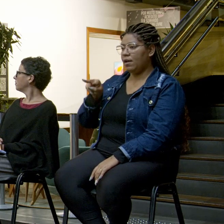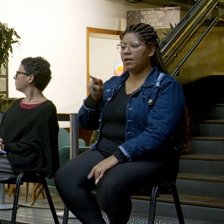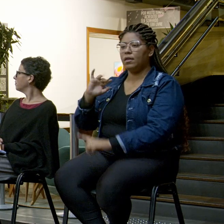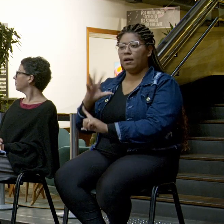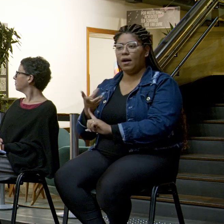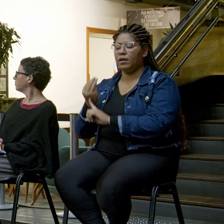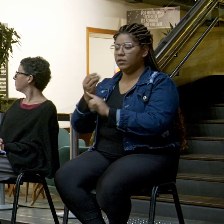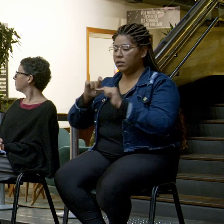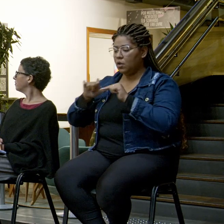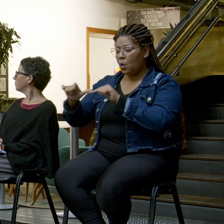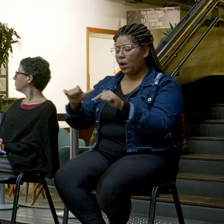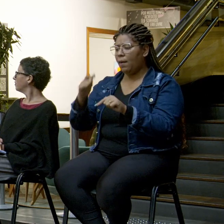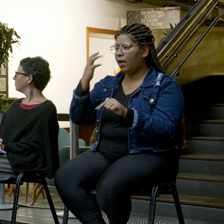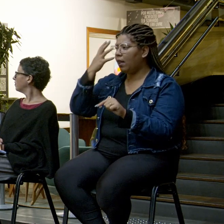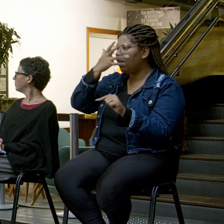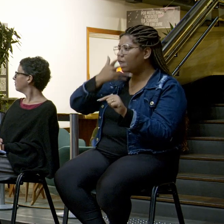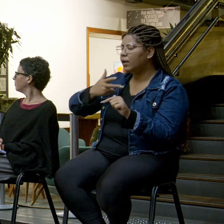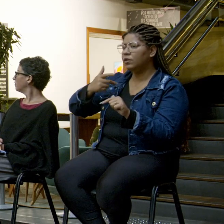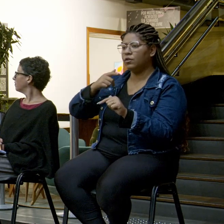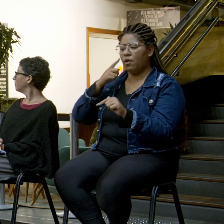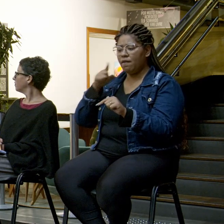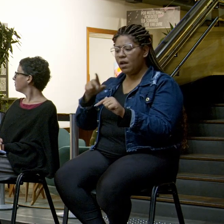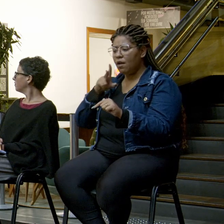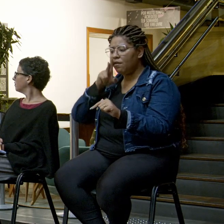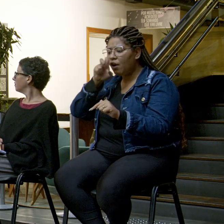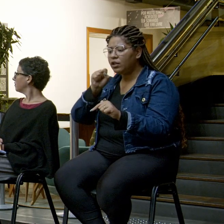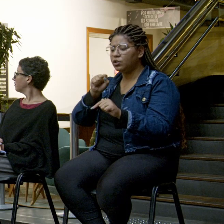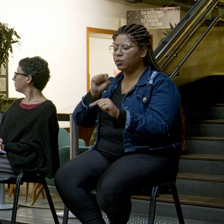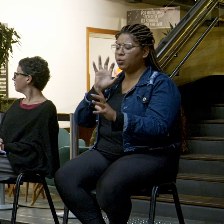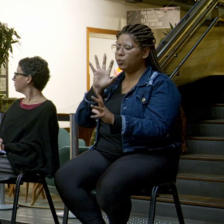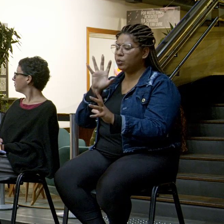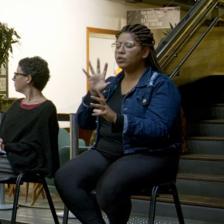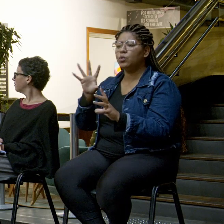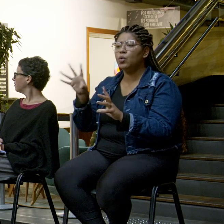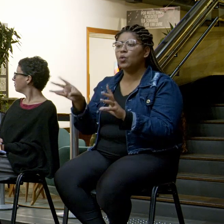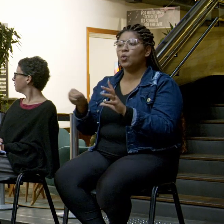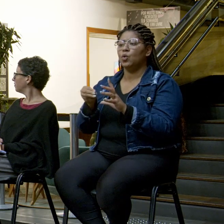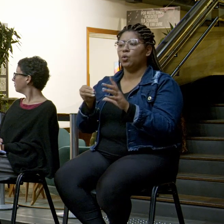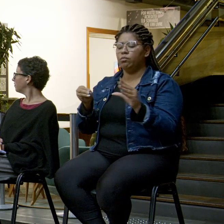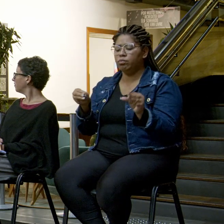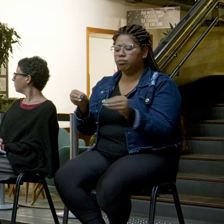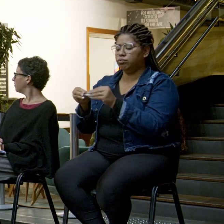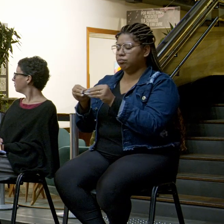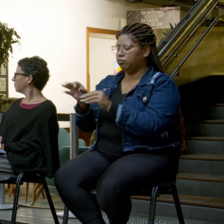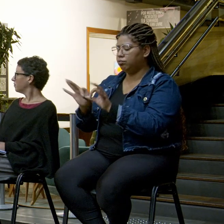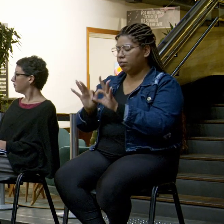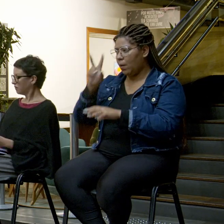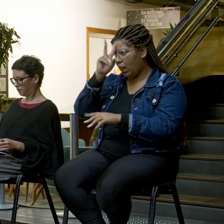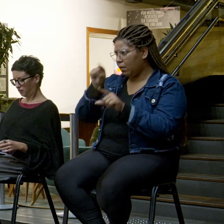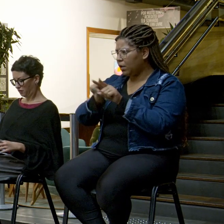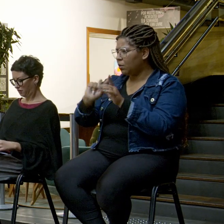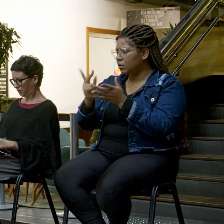exposição é bonito ver, é forte ver tudo isso junto, né? Assim, eu não consigo me lembrar lá no Rio, pelo